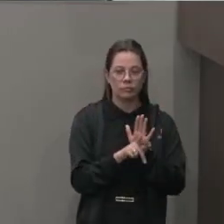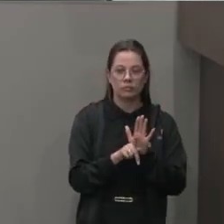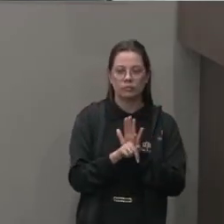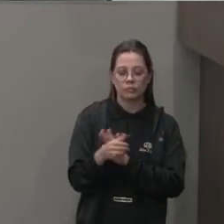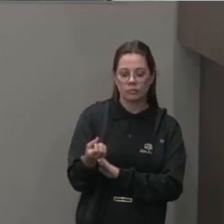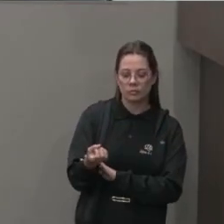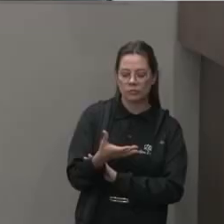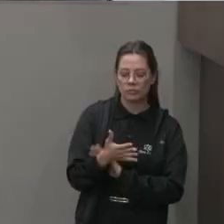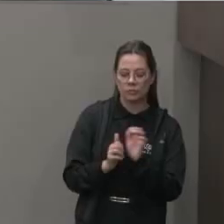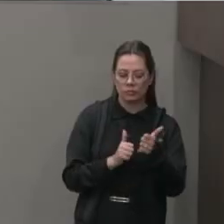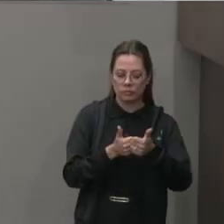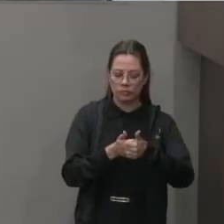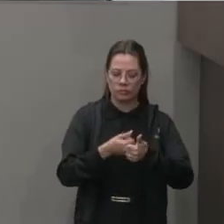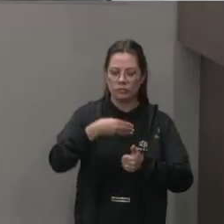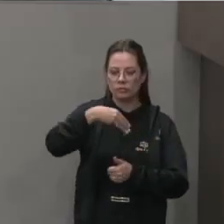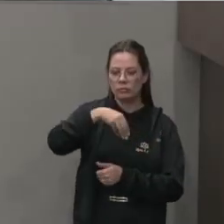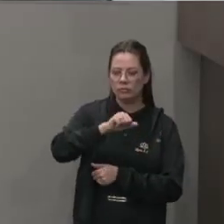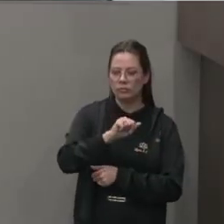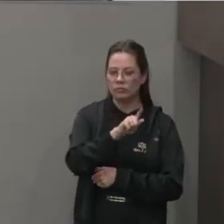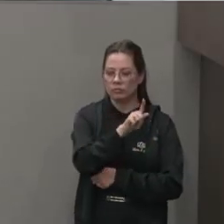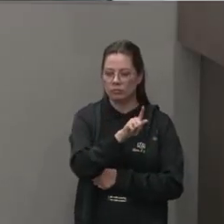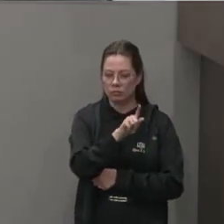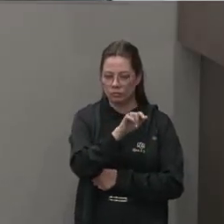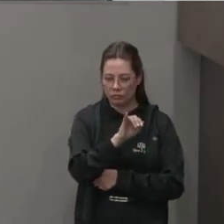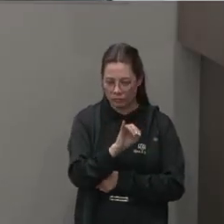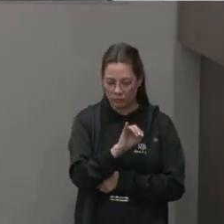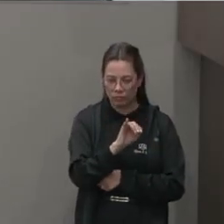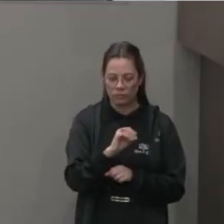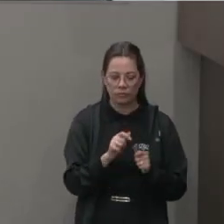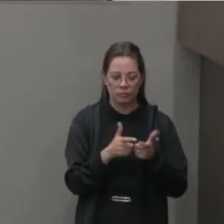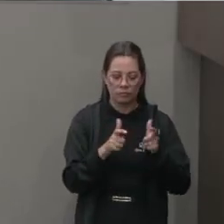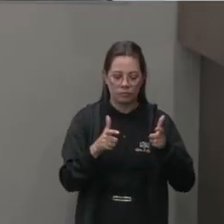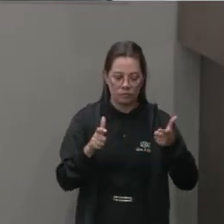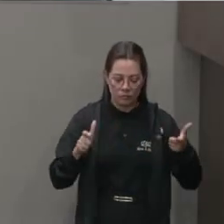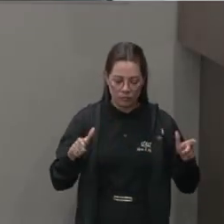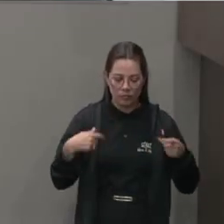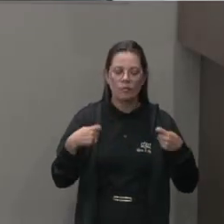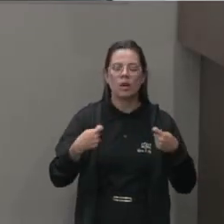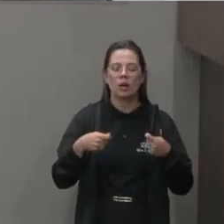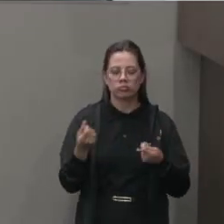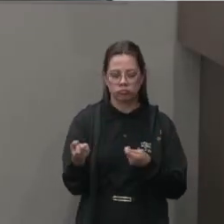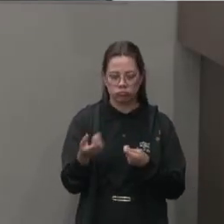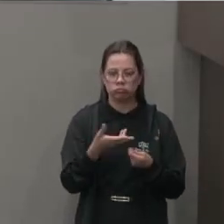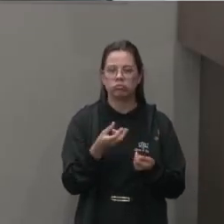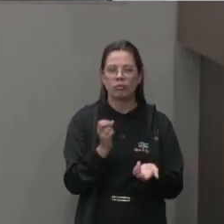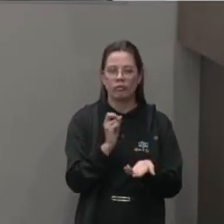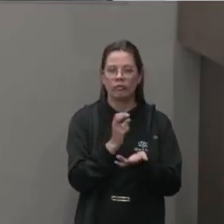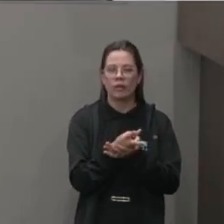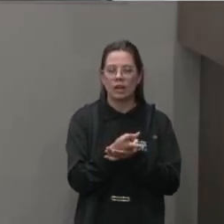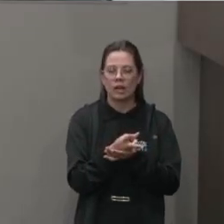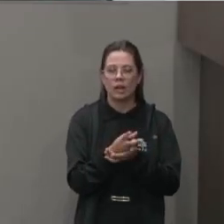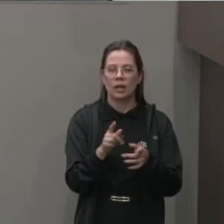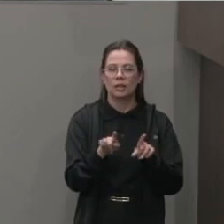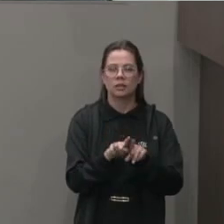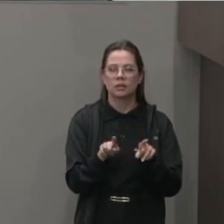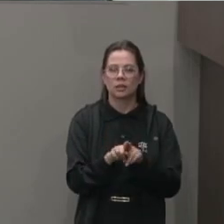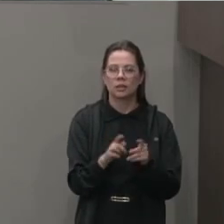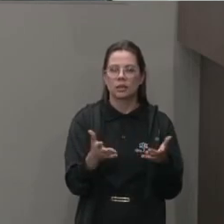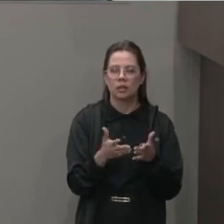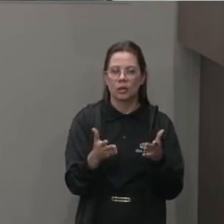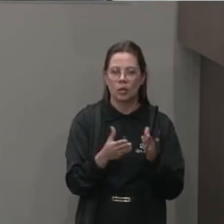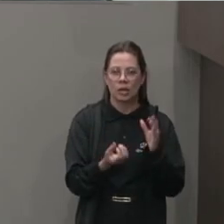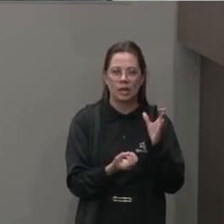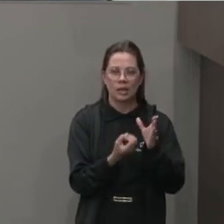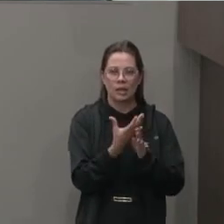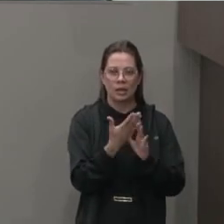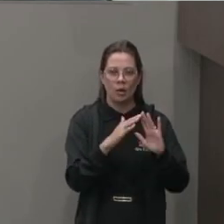nas proximidades do Margem de César, vai crescer toda aquela região, precisa de novas vagas. A prefeitura inaugurou recentemente uma EMEI, né, uma